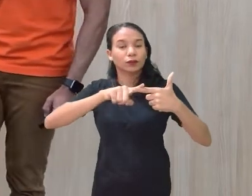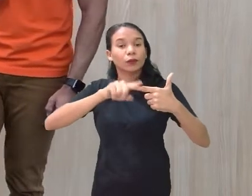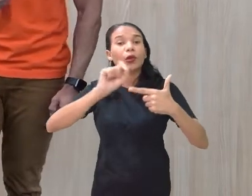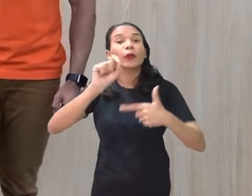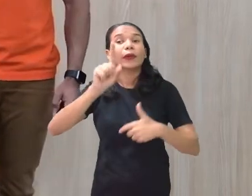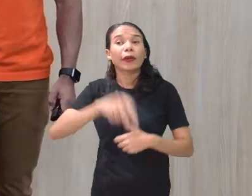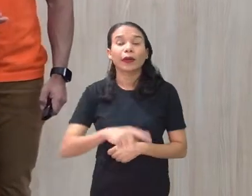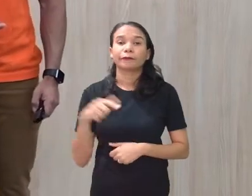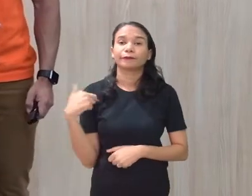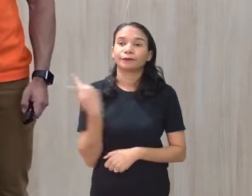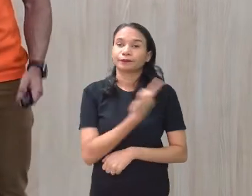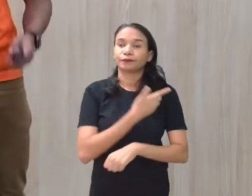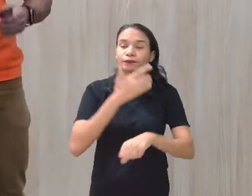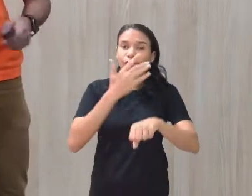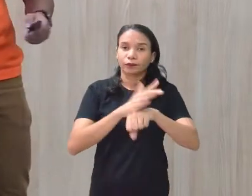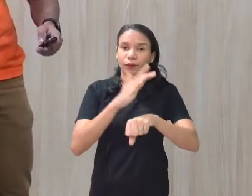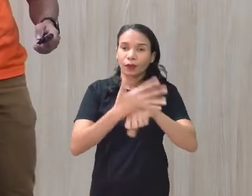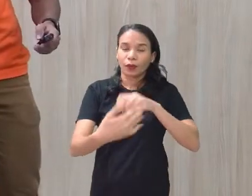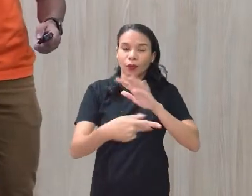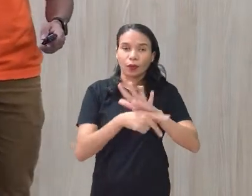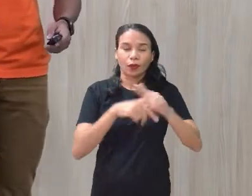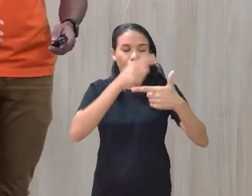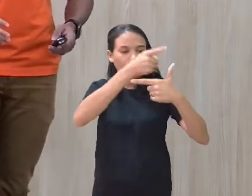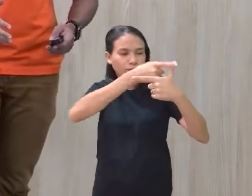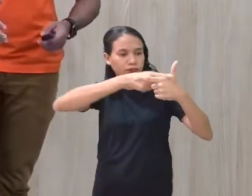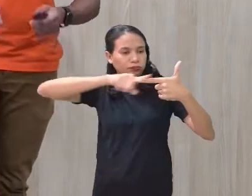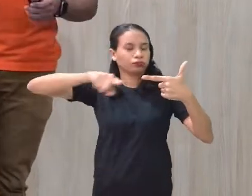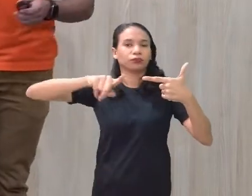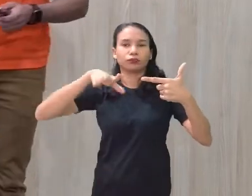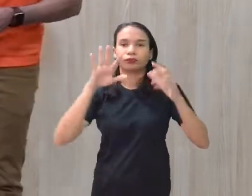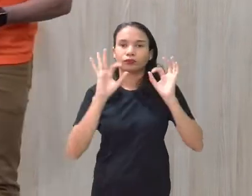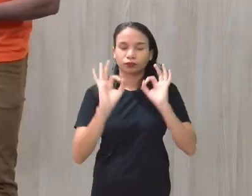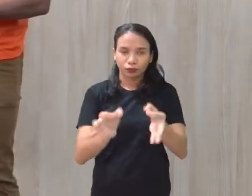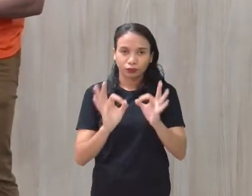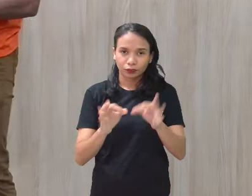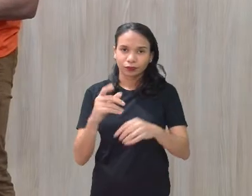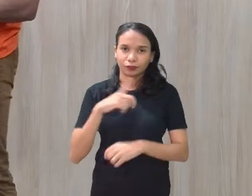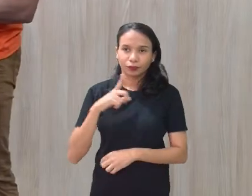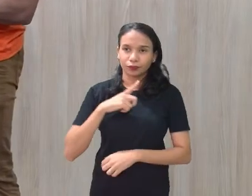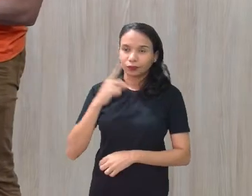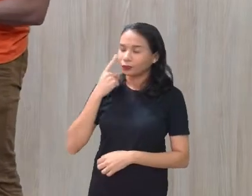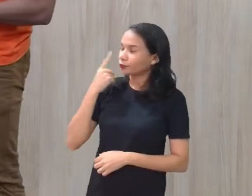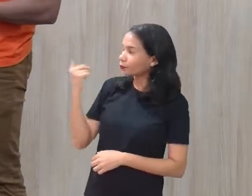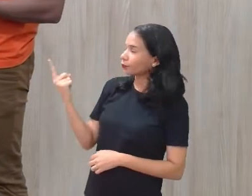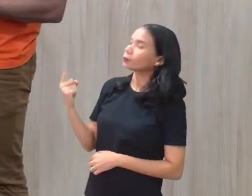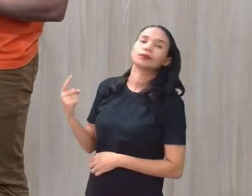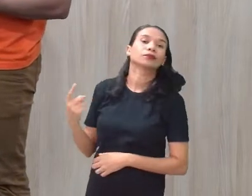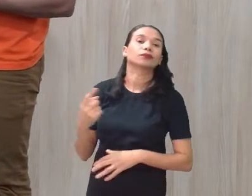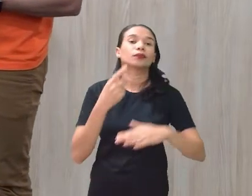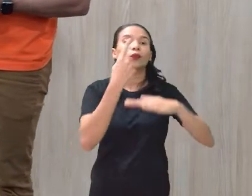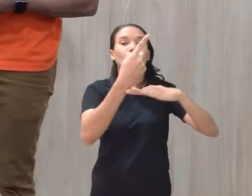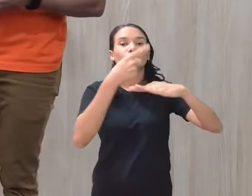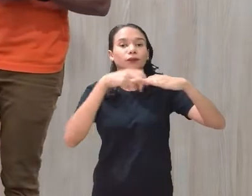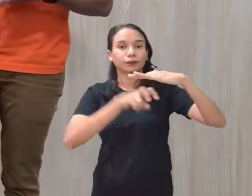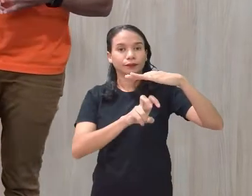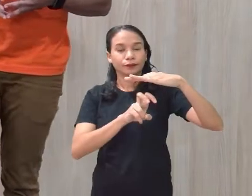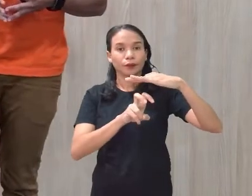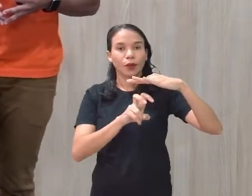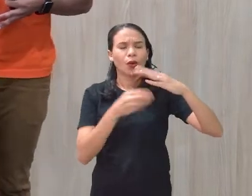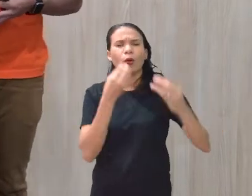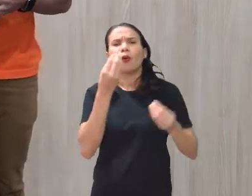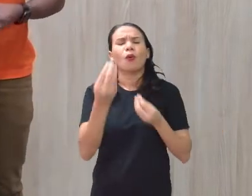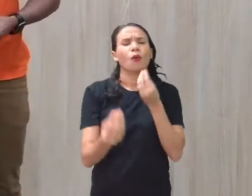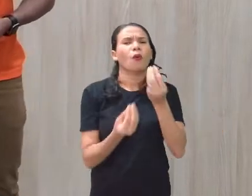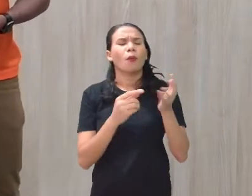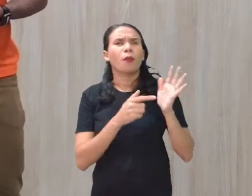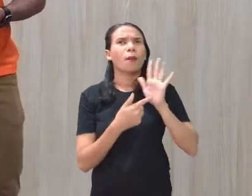é a gente efetuando a divisão, certo? Eu tenho aqui a fração 1/5. Quanto